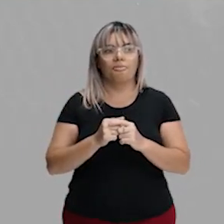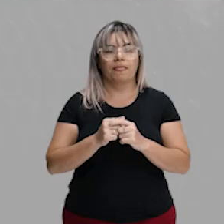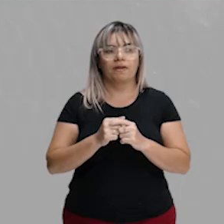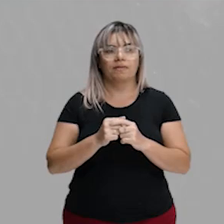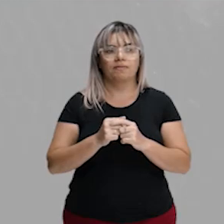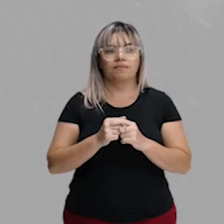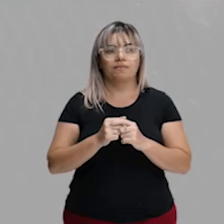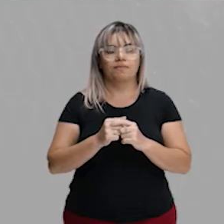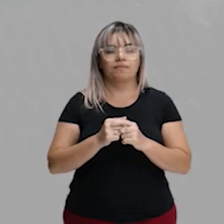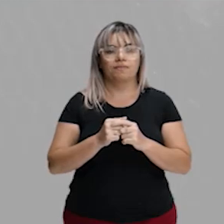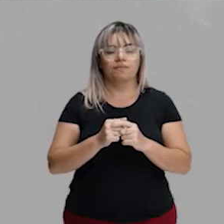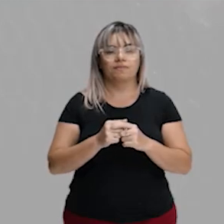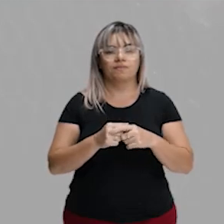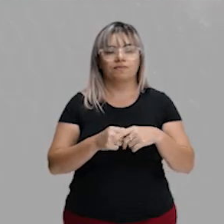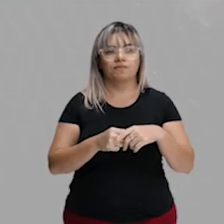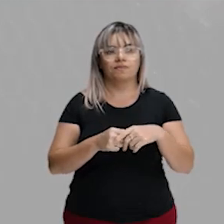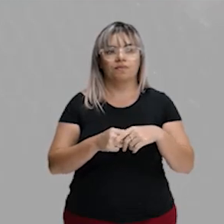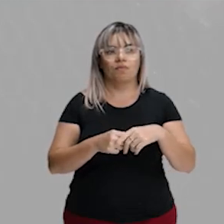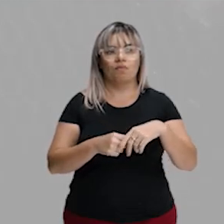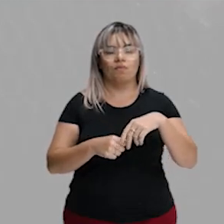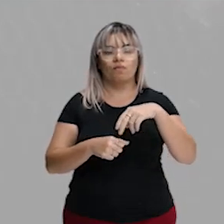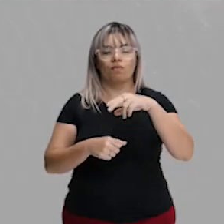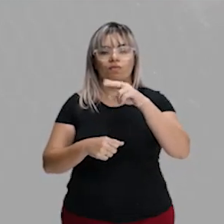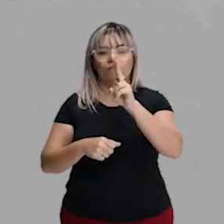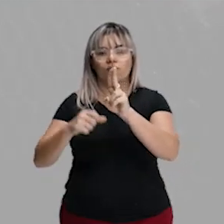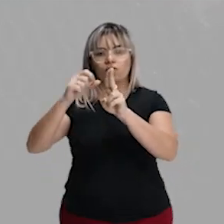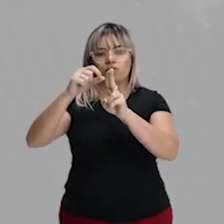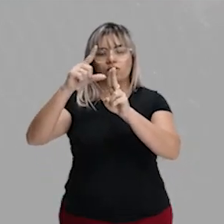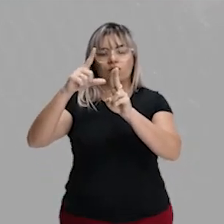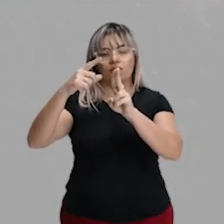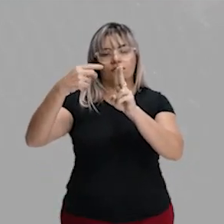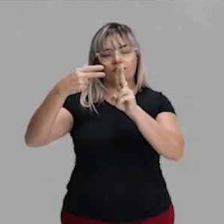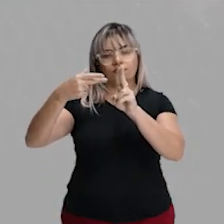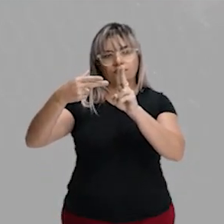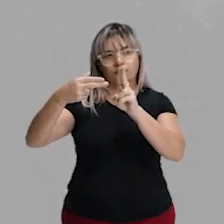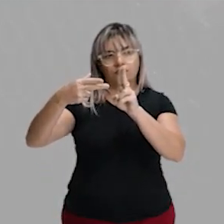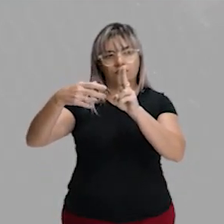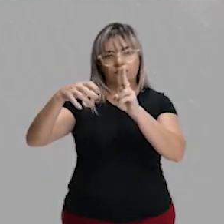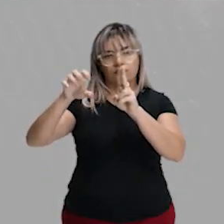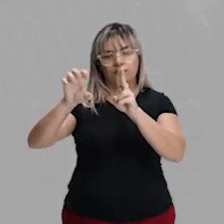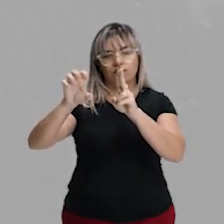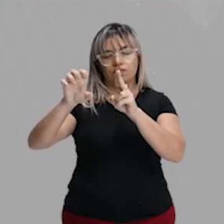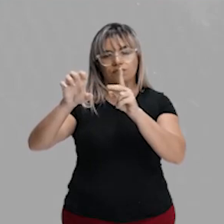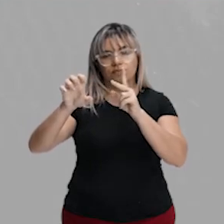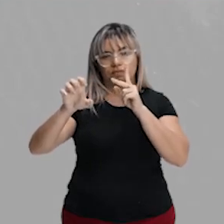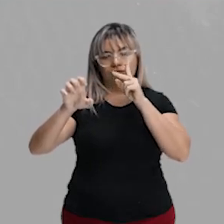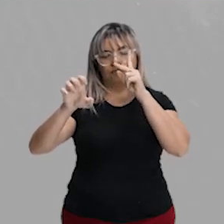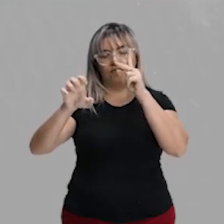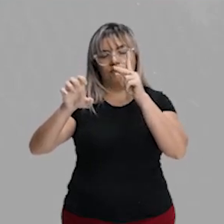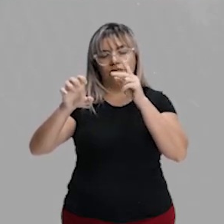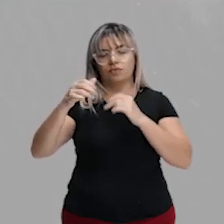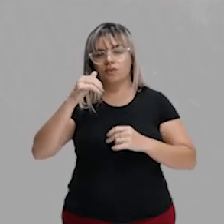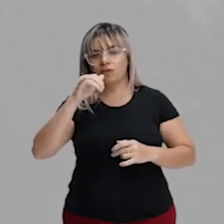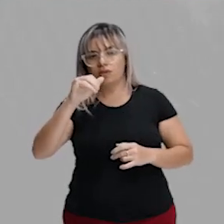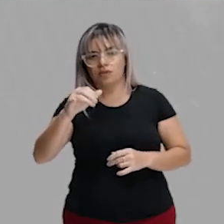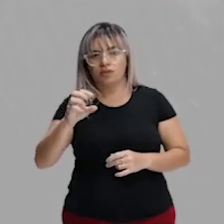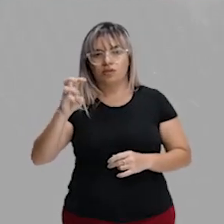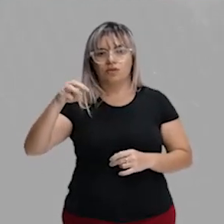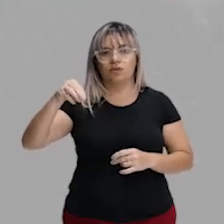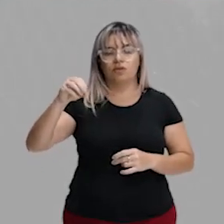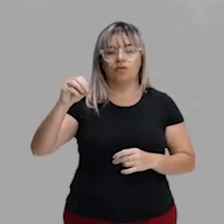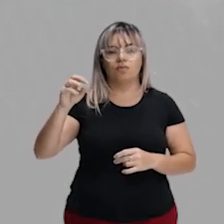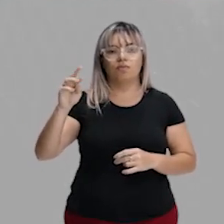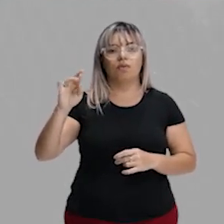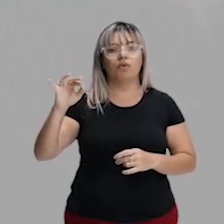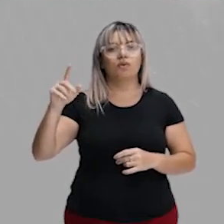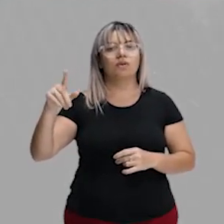a DDP vai ser igual à força eletromotriz. Certo? O que isso quer dizer